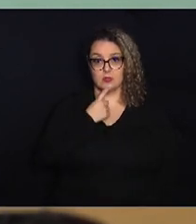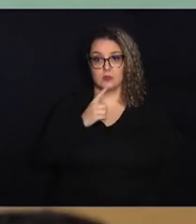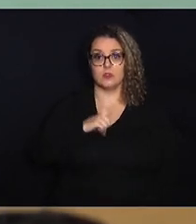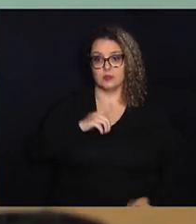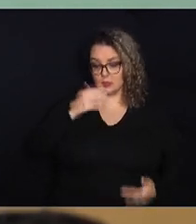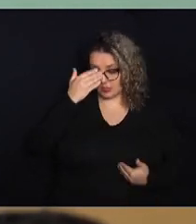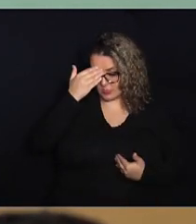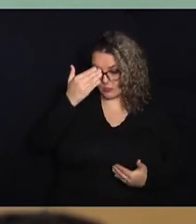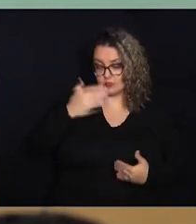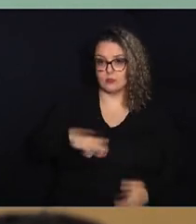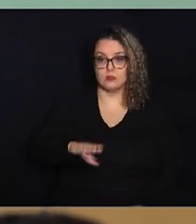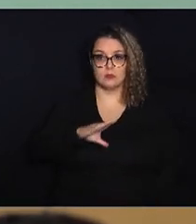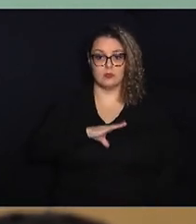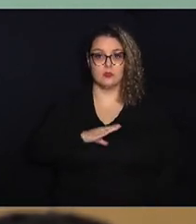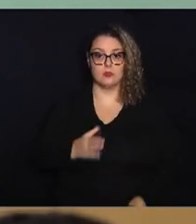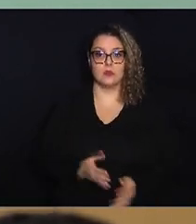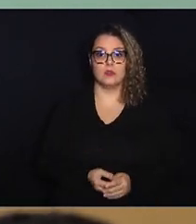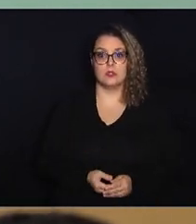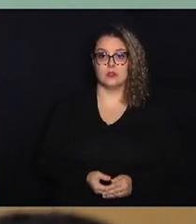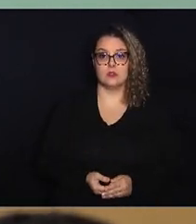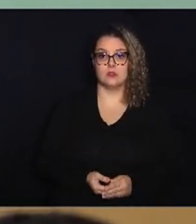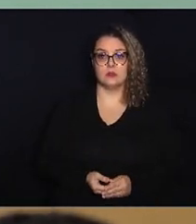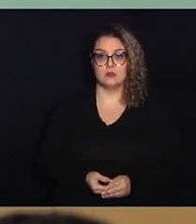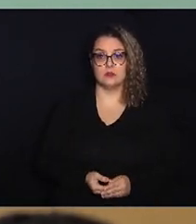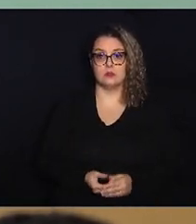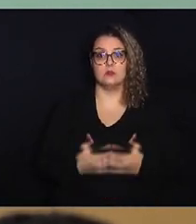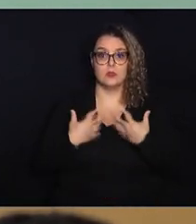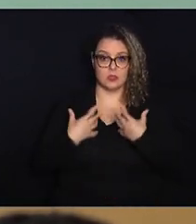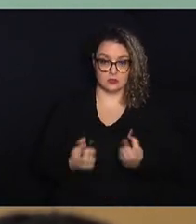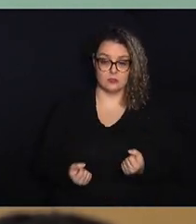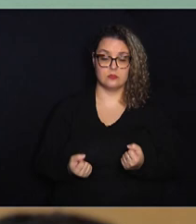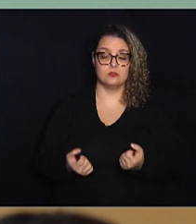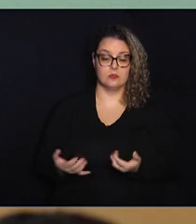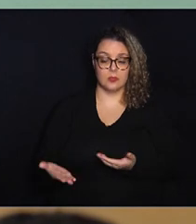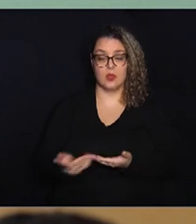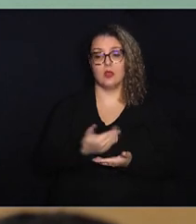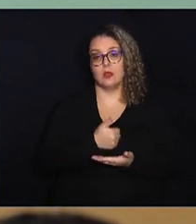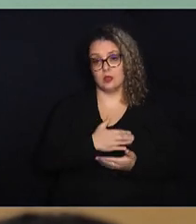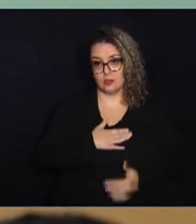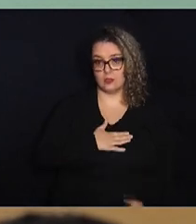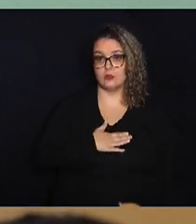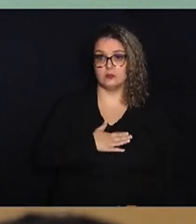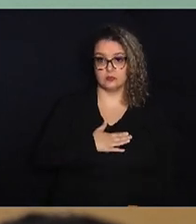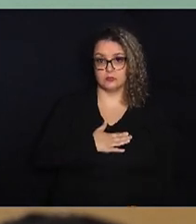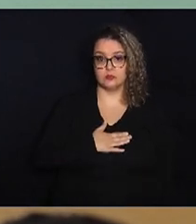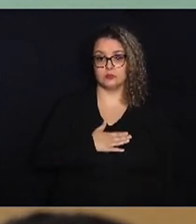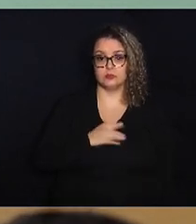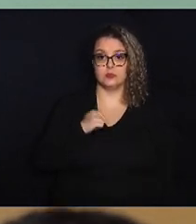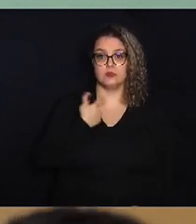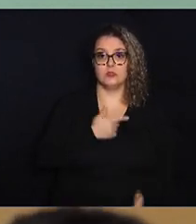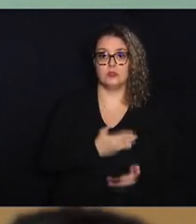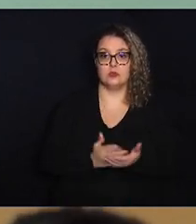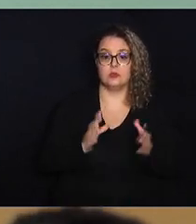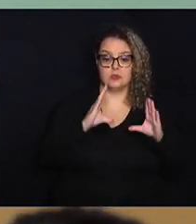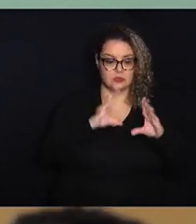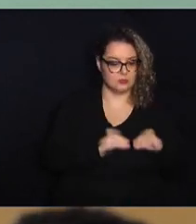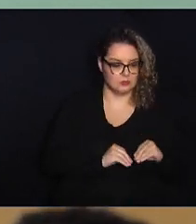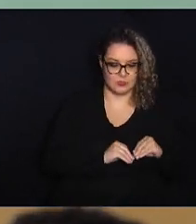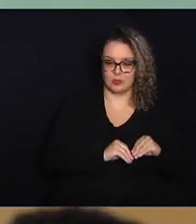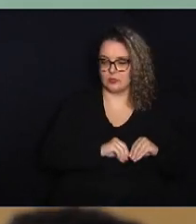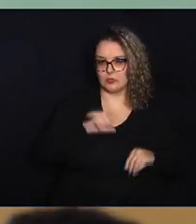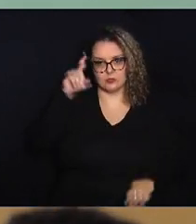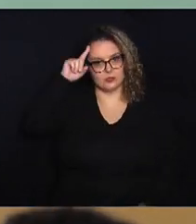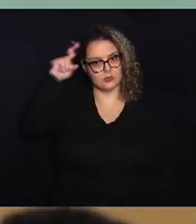agradecer, que foi uma cidade que me recebeu de braços abertos, que a gente começou do nada e hoje a gente, graças a